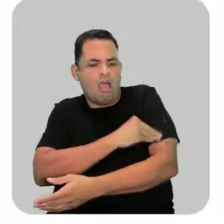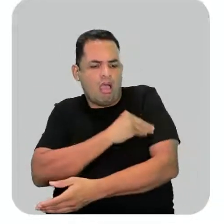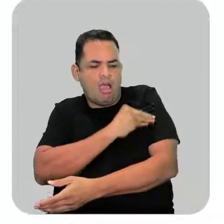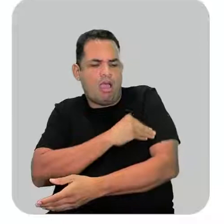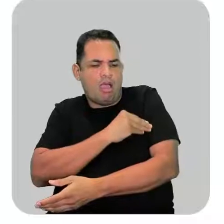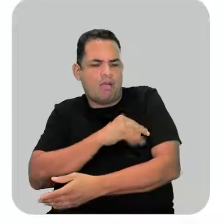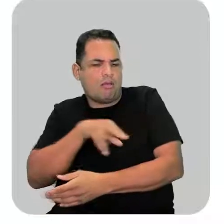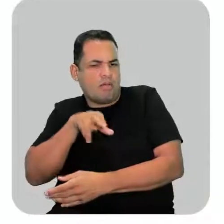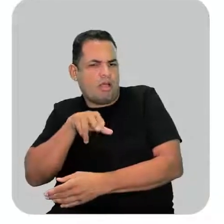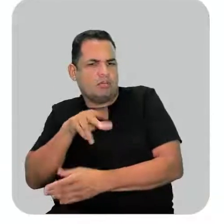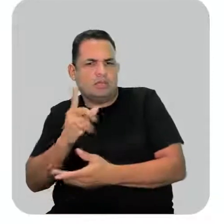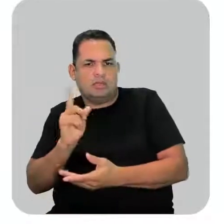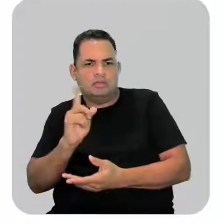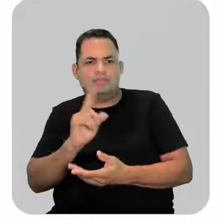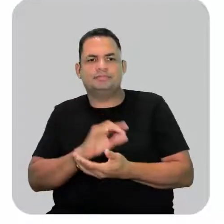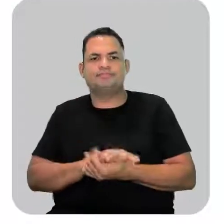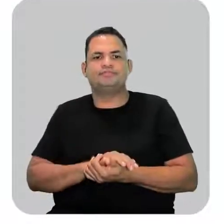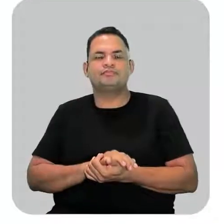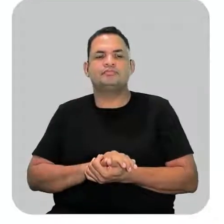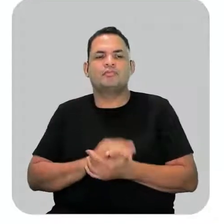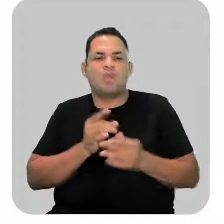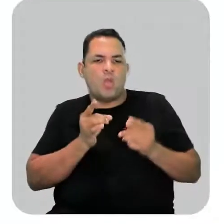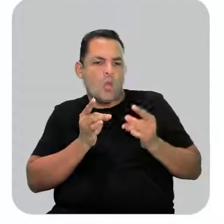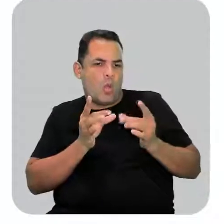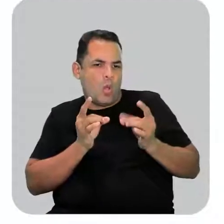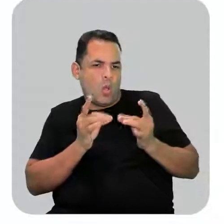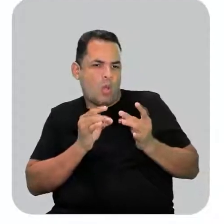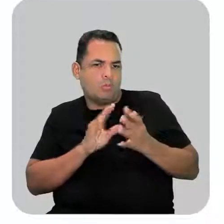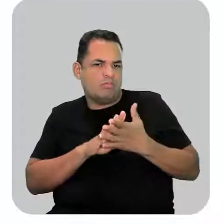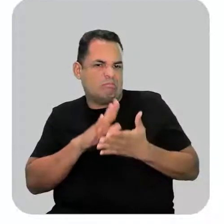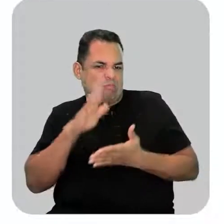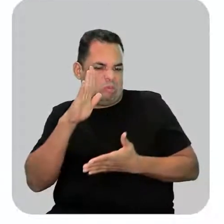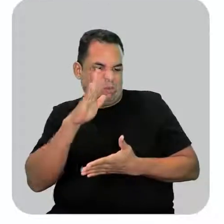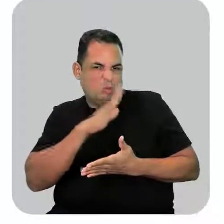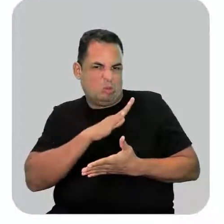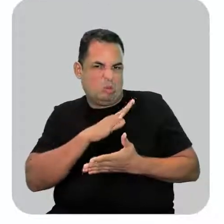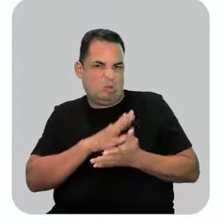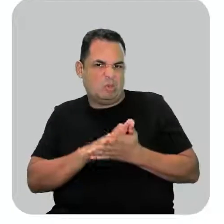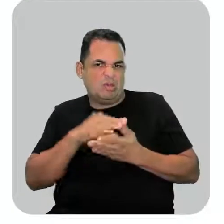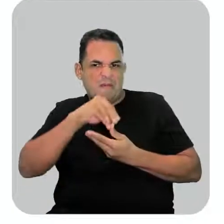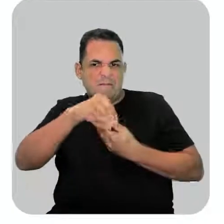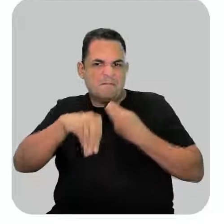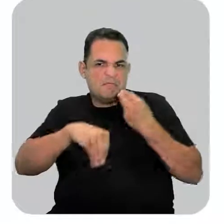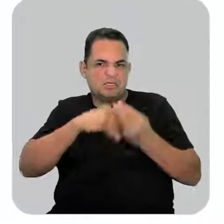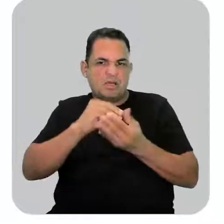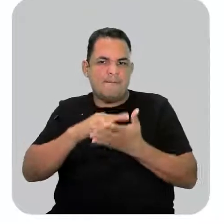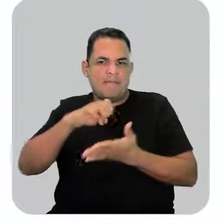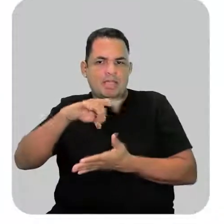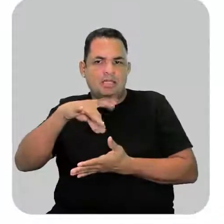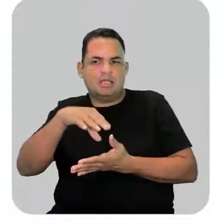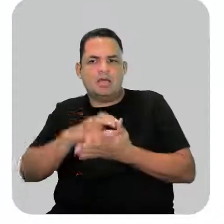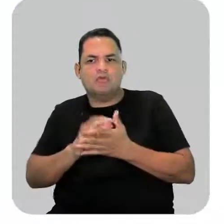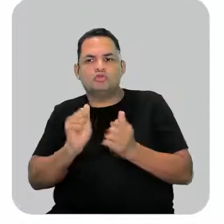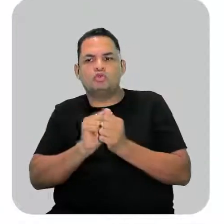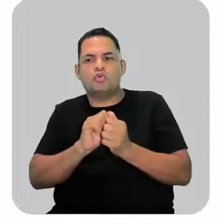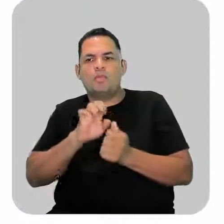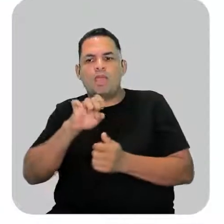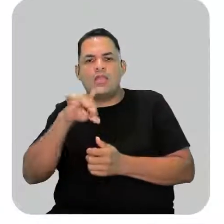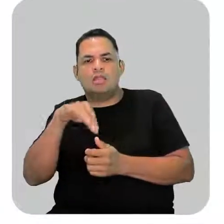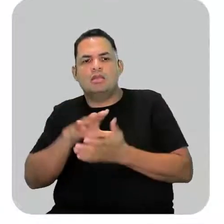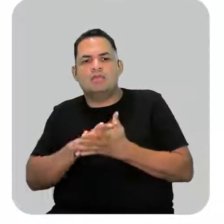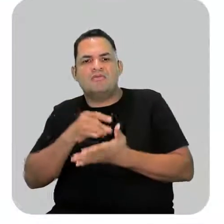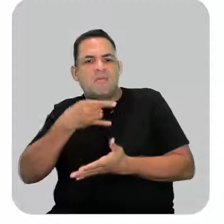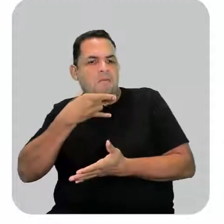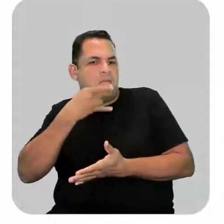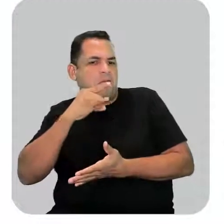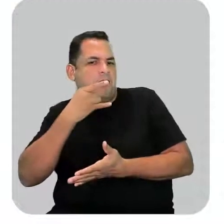álcool não faz mal? Não, pessoal. Comerciantes mal intencionados misturam metanol ao etanol na preparação de